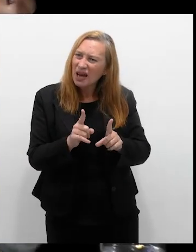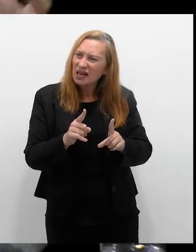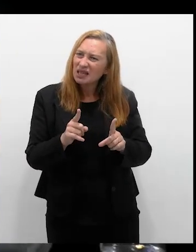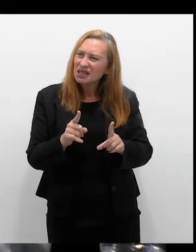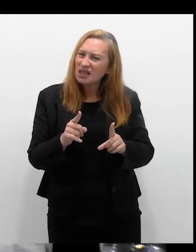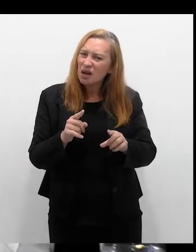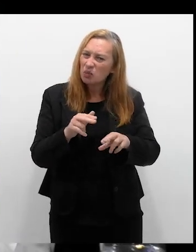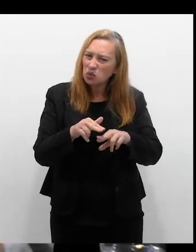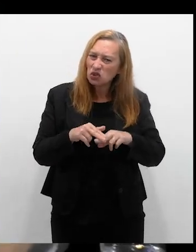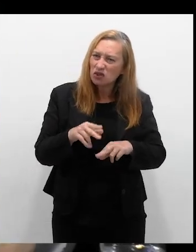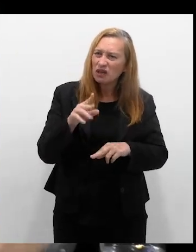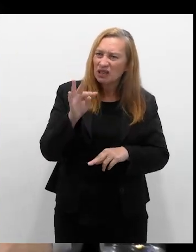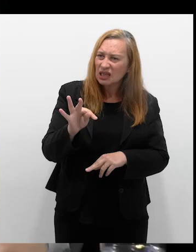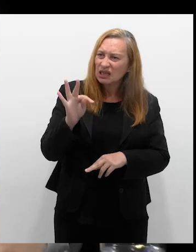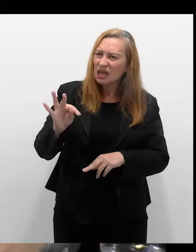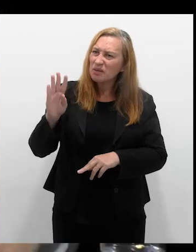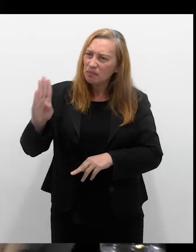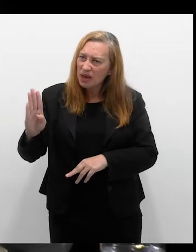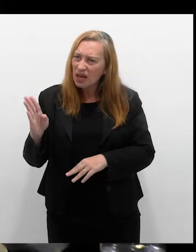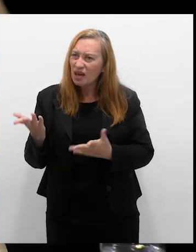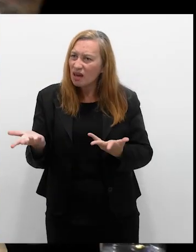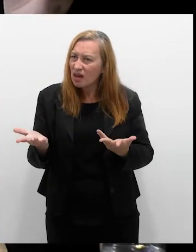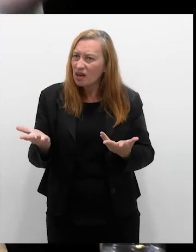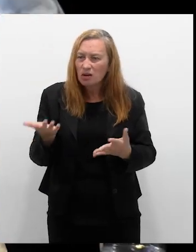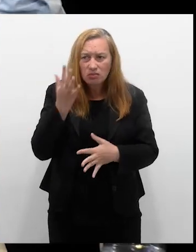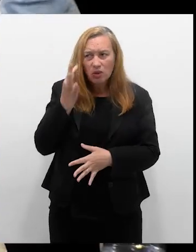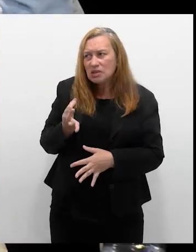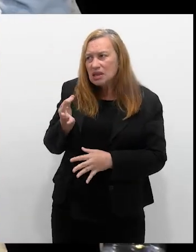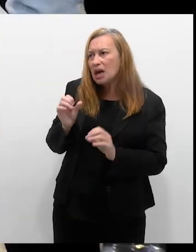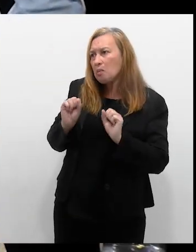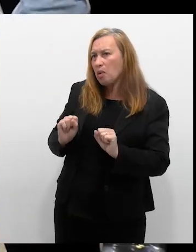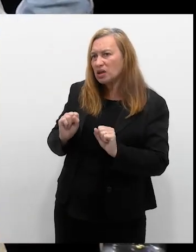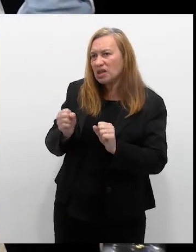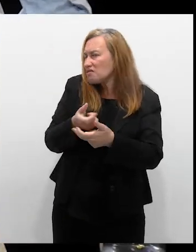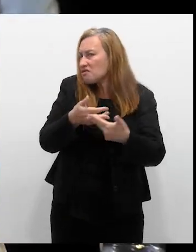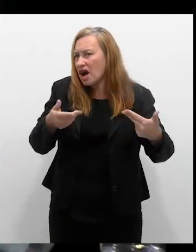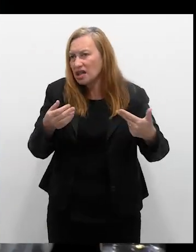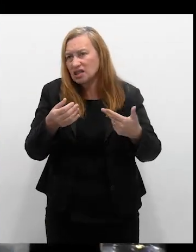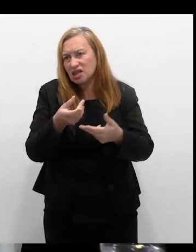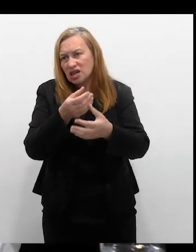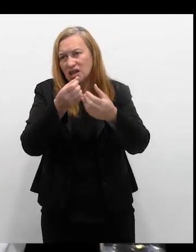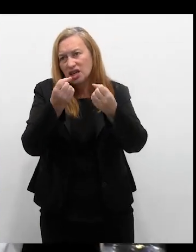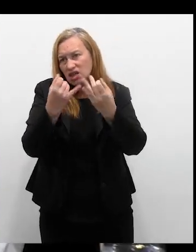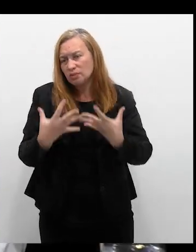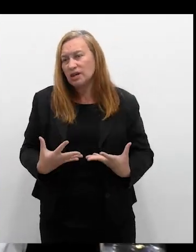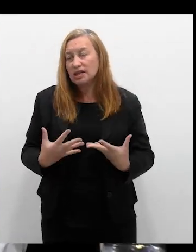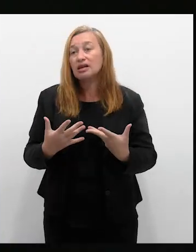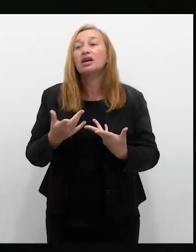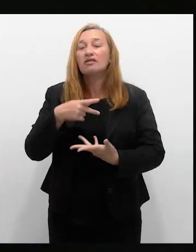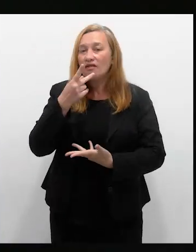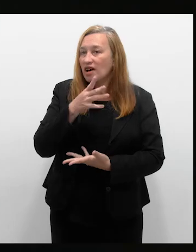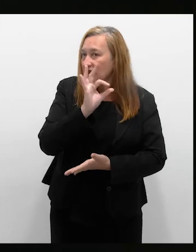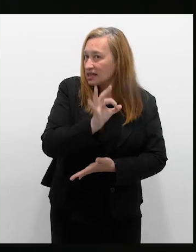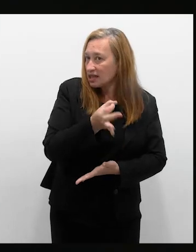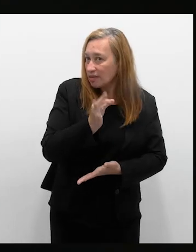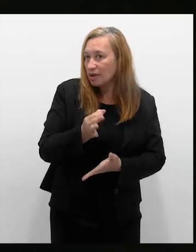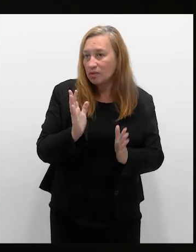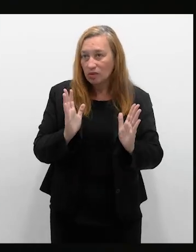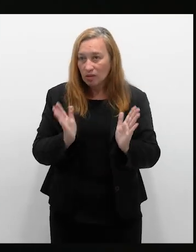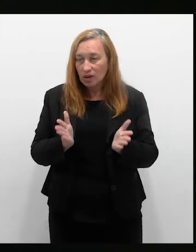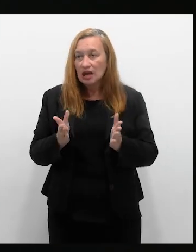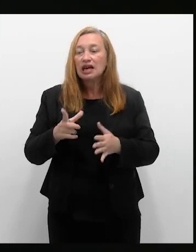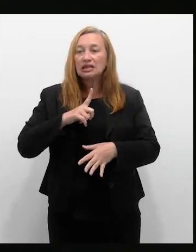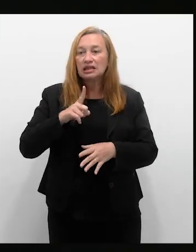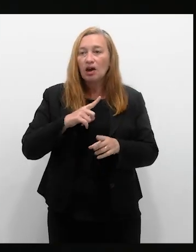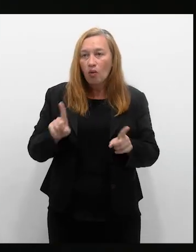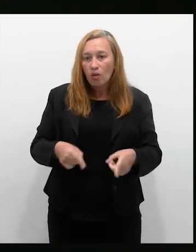que é por conta do TPB? Exatamente. Ou será que é a relação à porcaria? Não sei, pode ter muitas explicações. Exatamente. E a gente vai falar exatamente sobre isso agora.